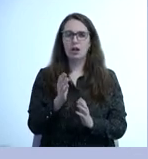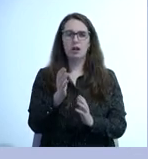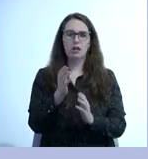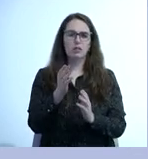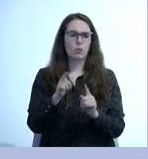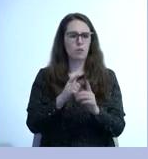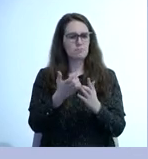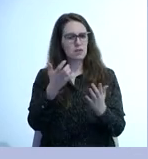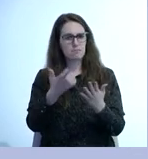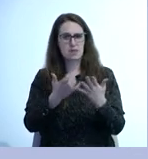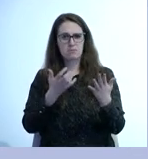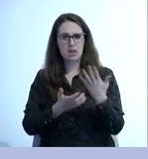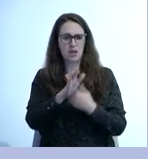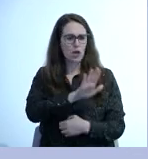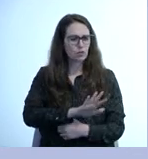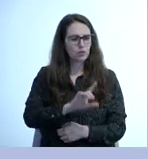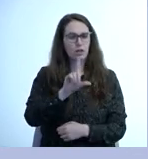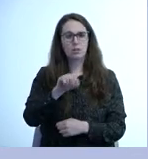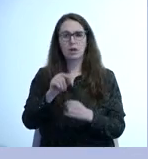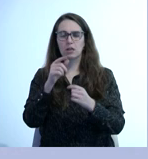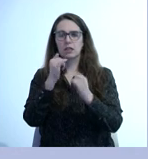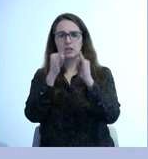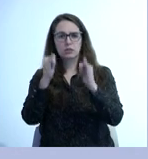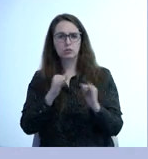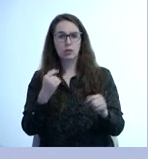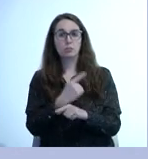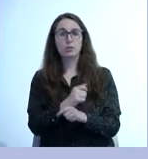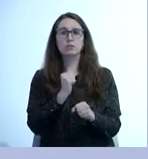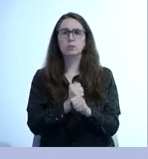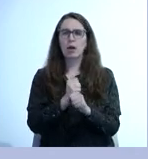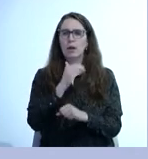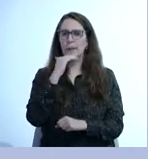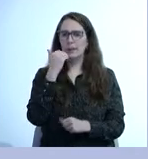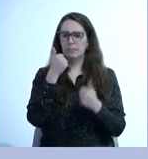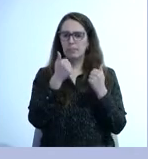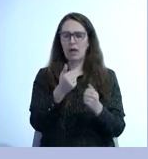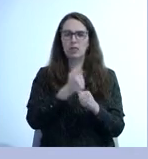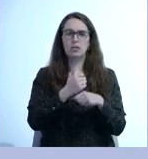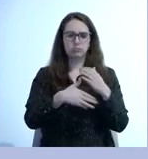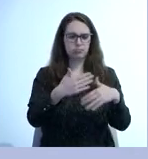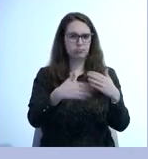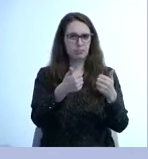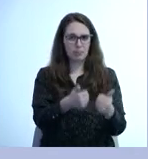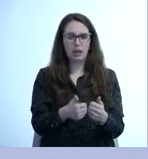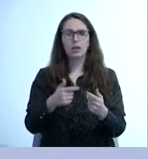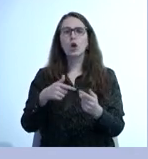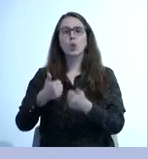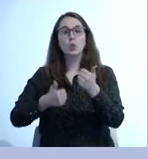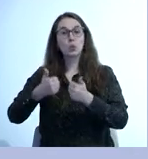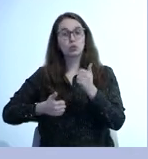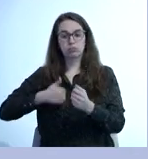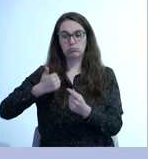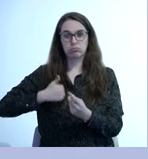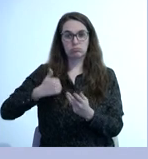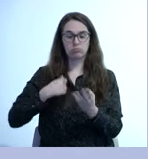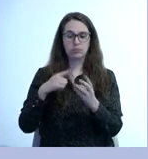panorama nacional e internacional o seu destaque pelo mérito das suas atuações profissionais, dos concursos que são ganhos,